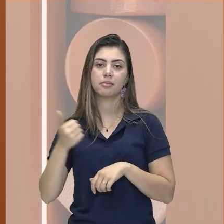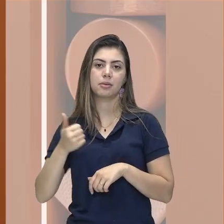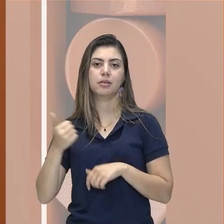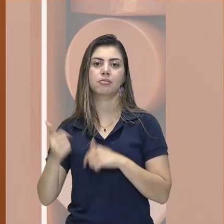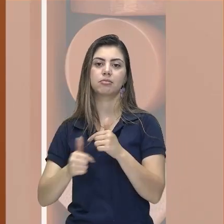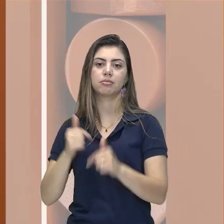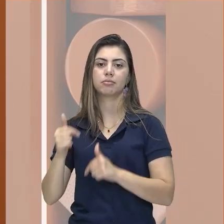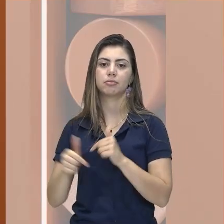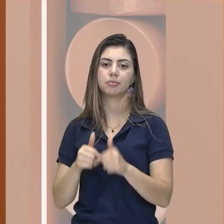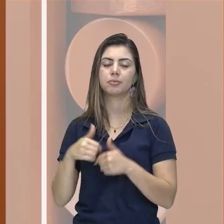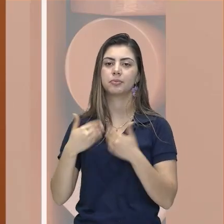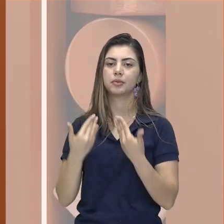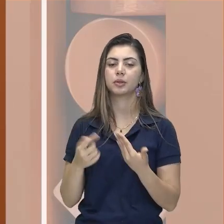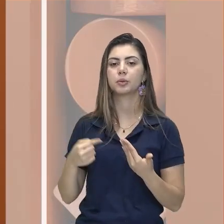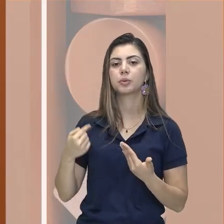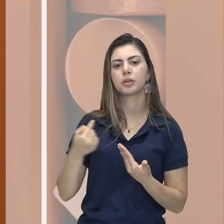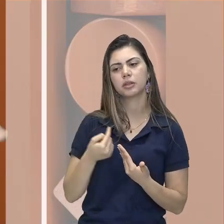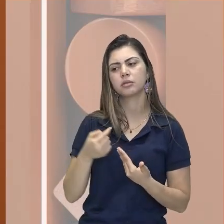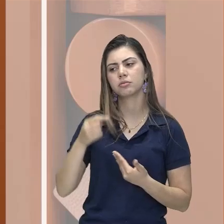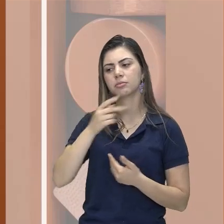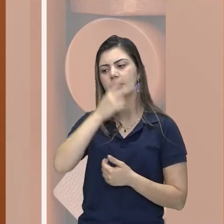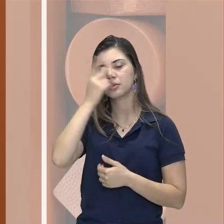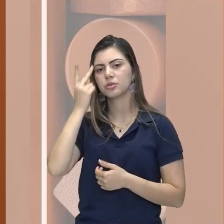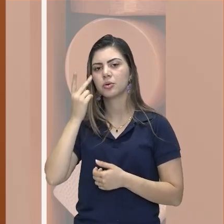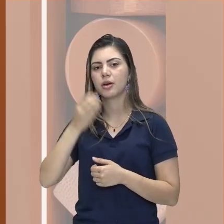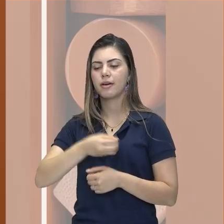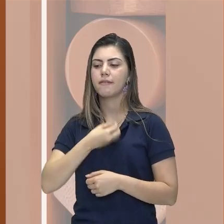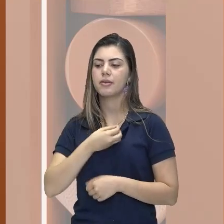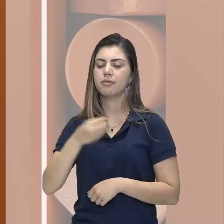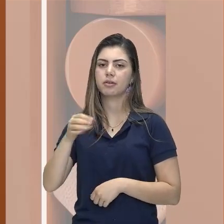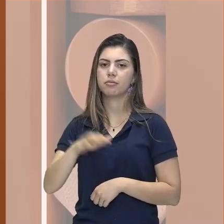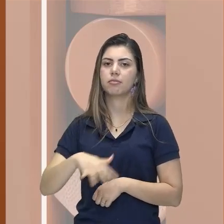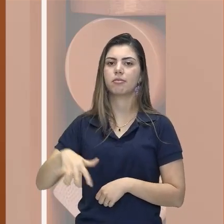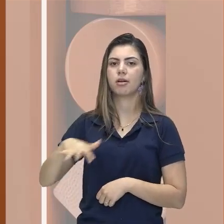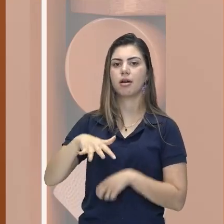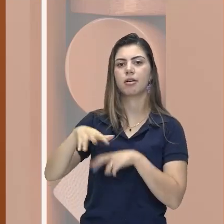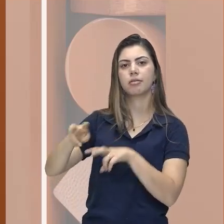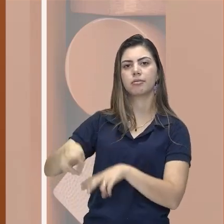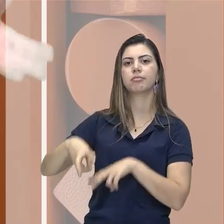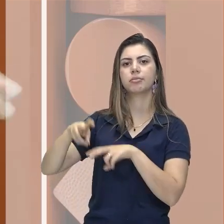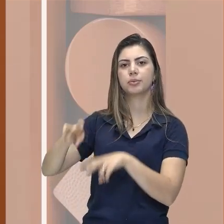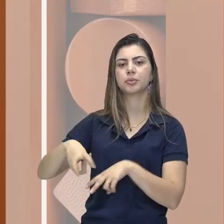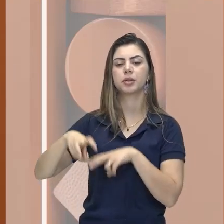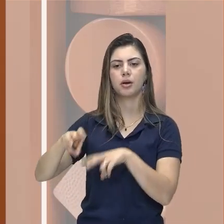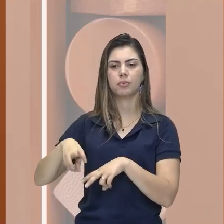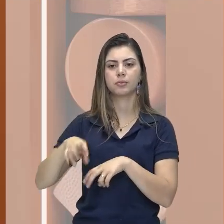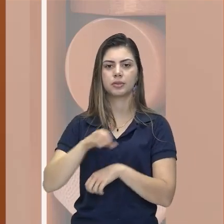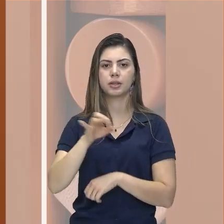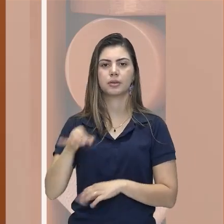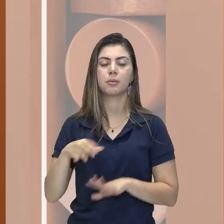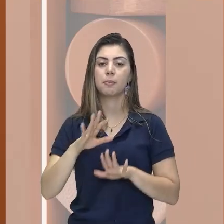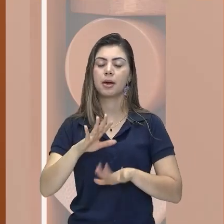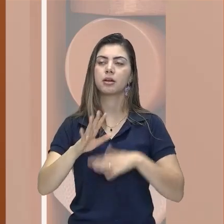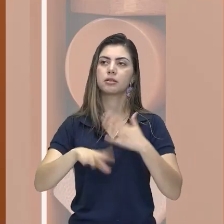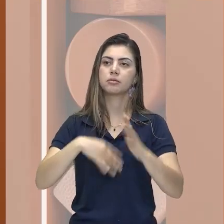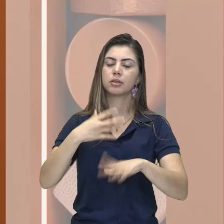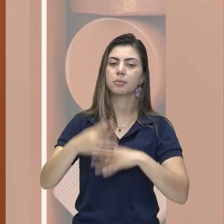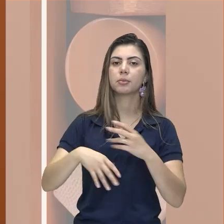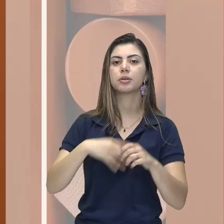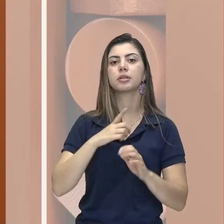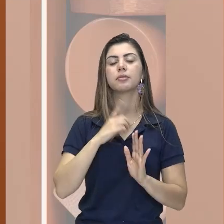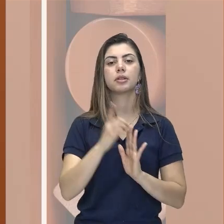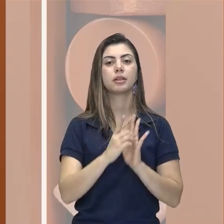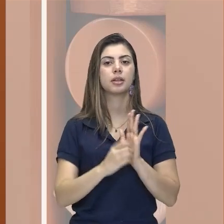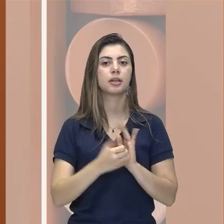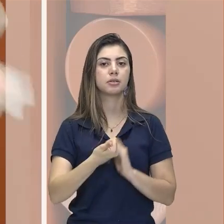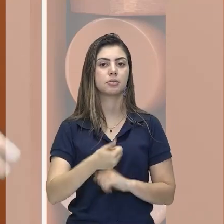nós tínhamos muitas pessoas que viviam nas áreas rurais. A partir da década de